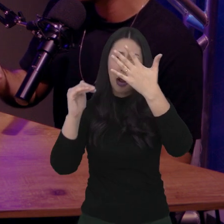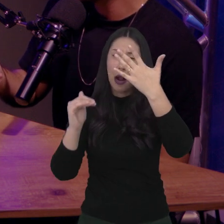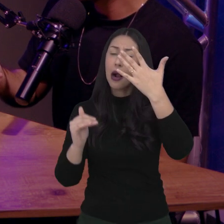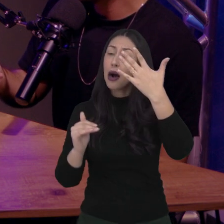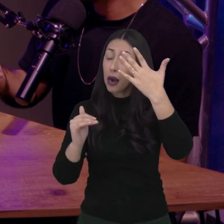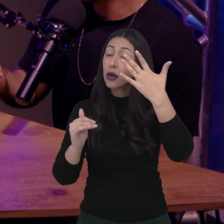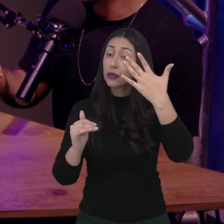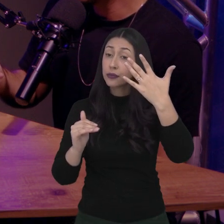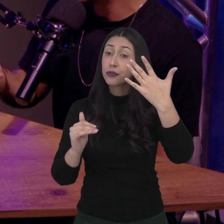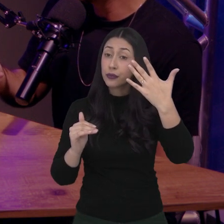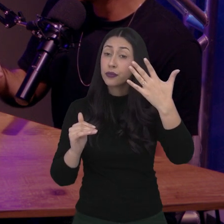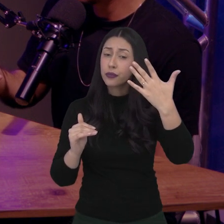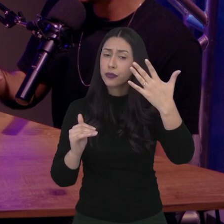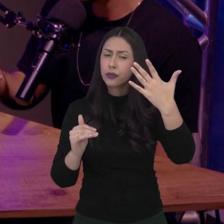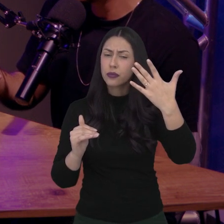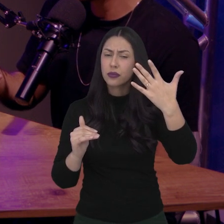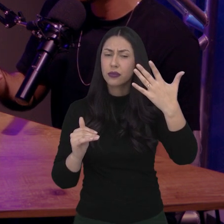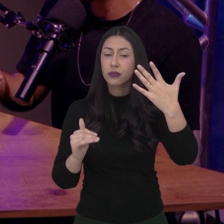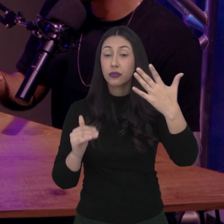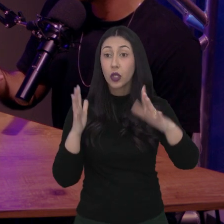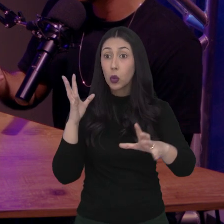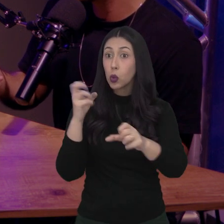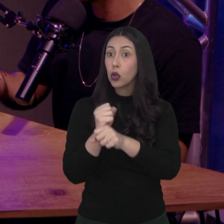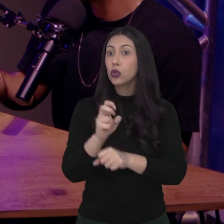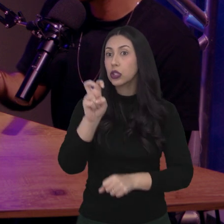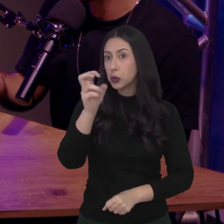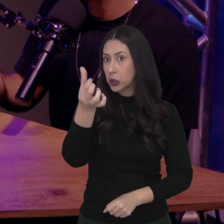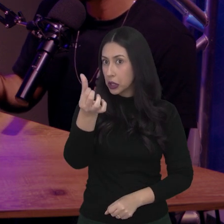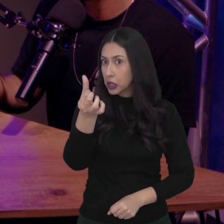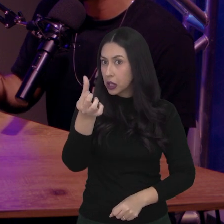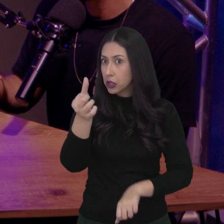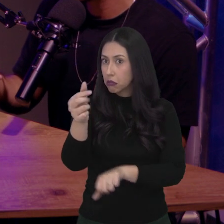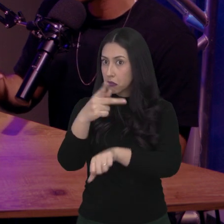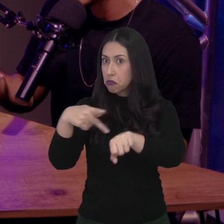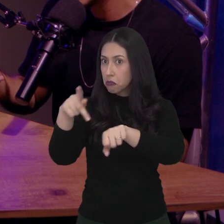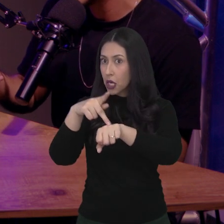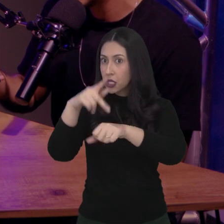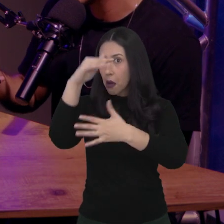lugares, né? Entre 56 países, o Brasil ele ficou na